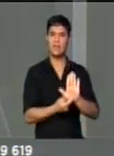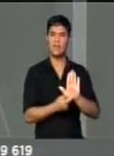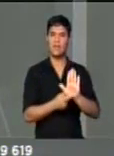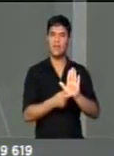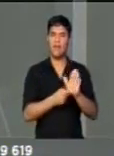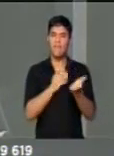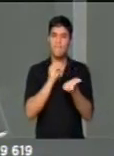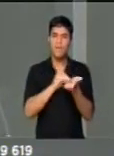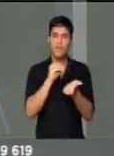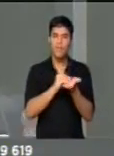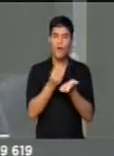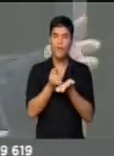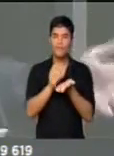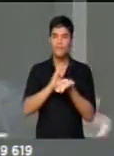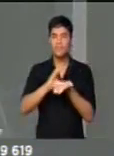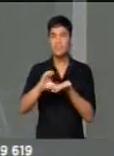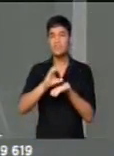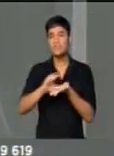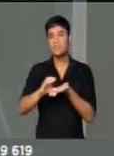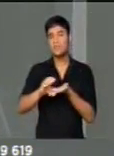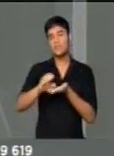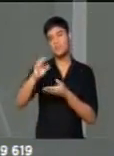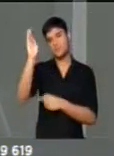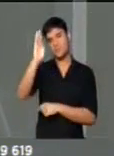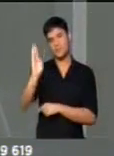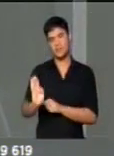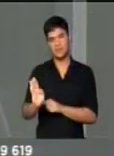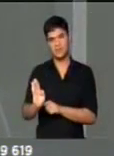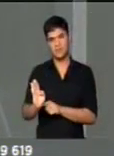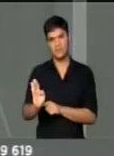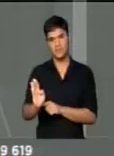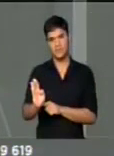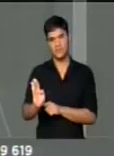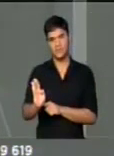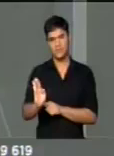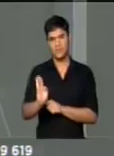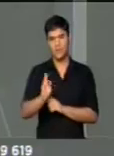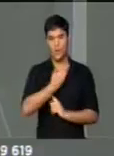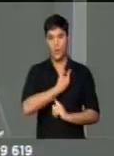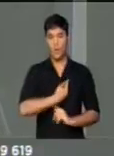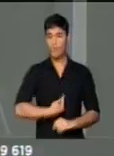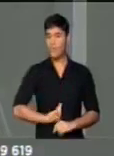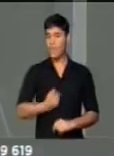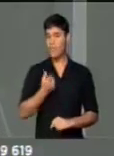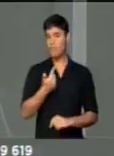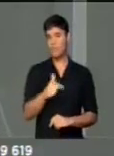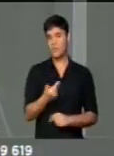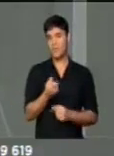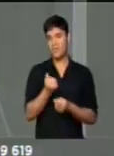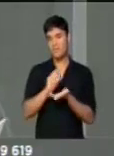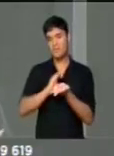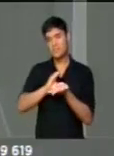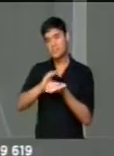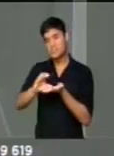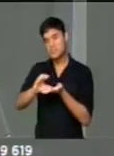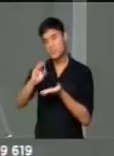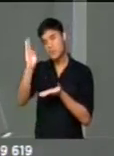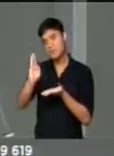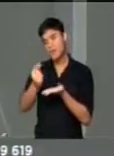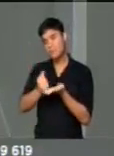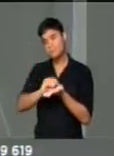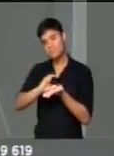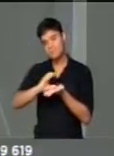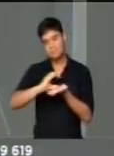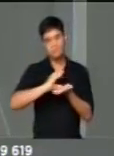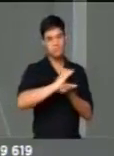investir nos brasileiros, para um governo que deixou de investir nos brasileiros para mandar dinheiro para Cuba,